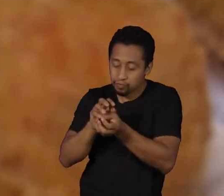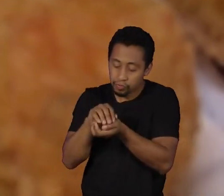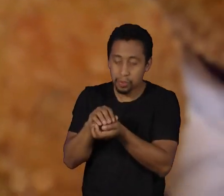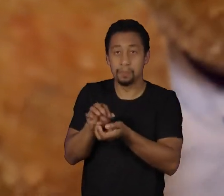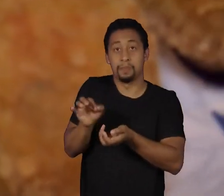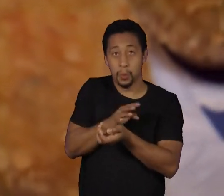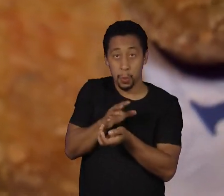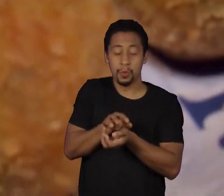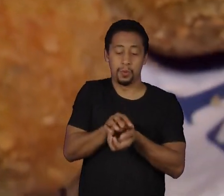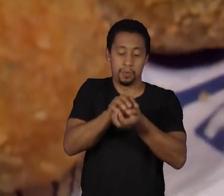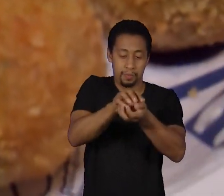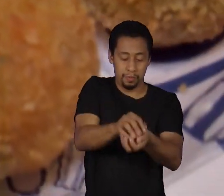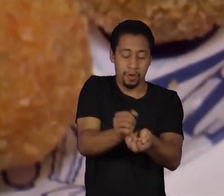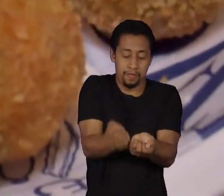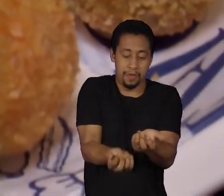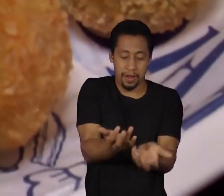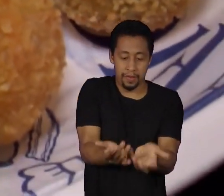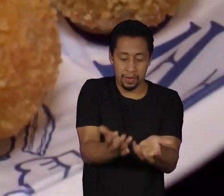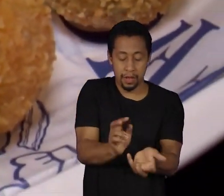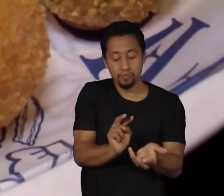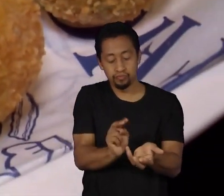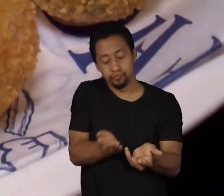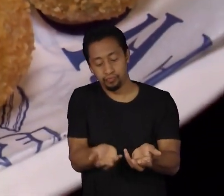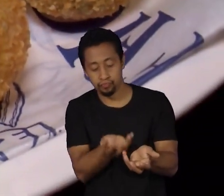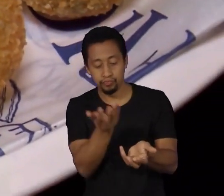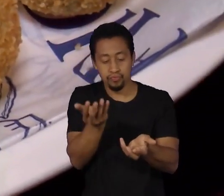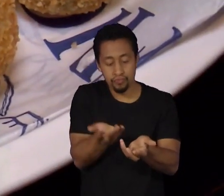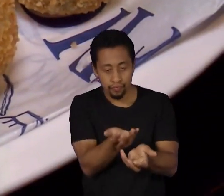não derramar, né? Empana ele com